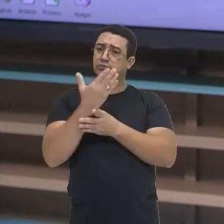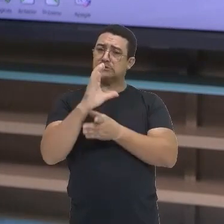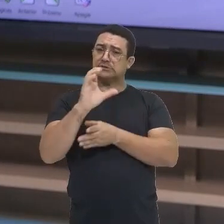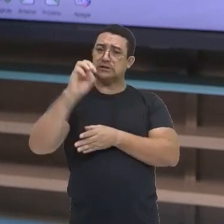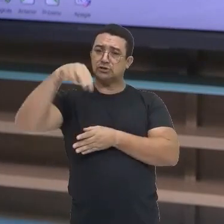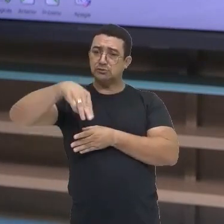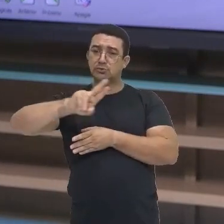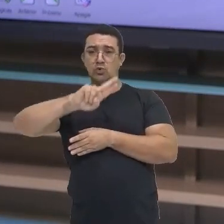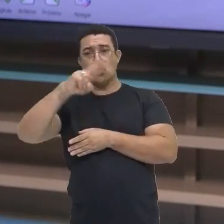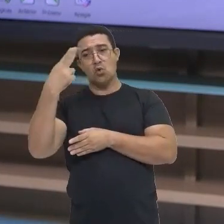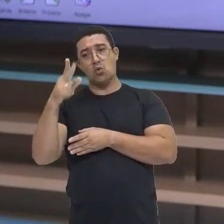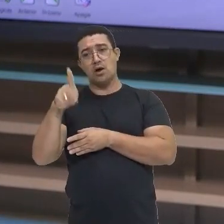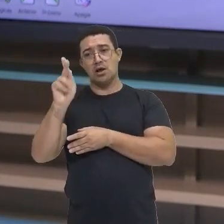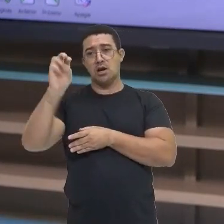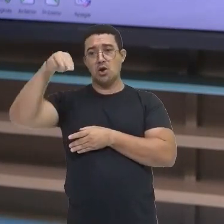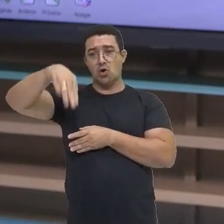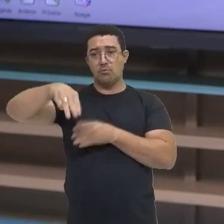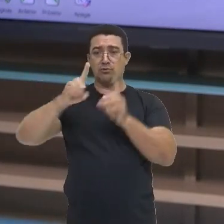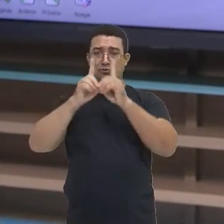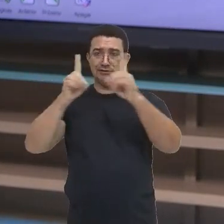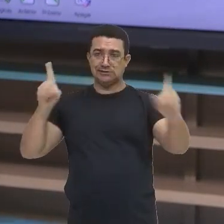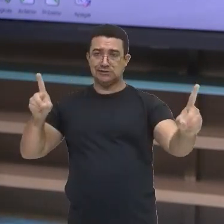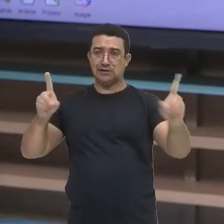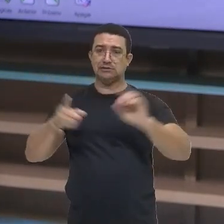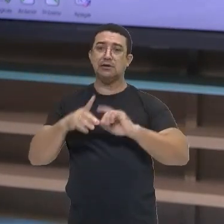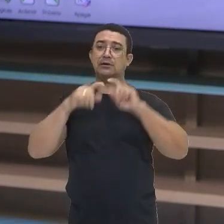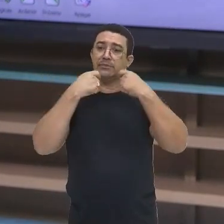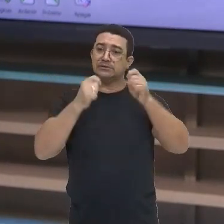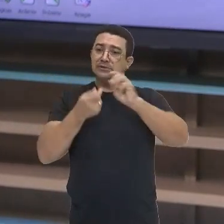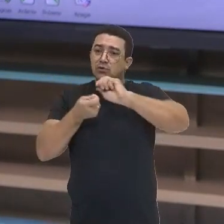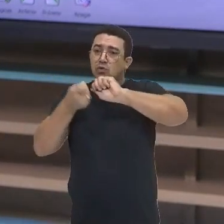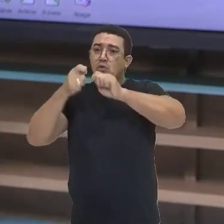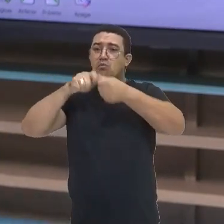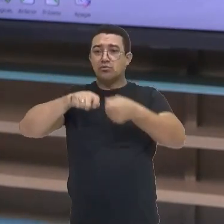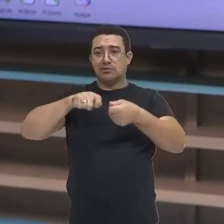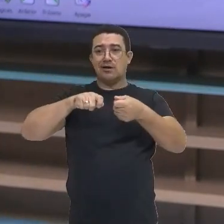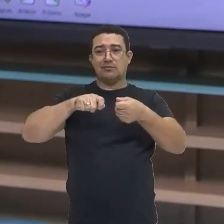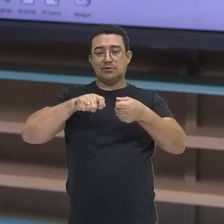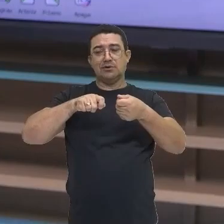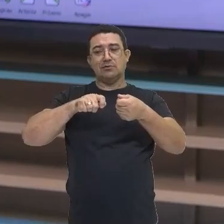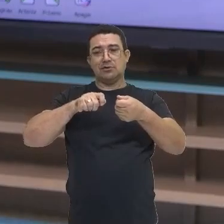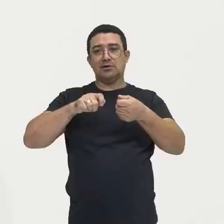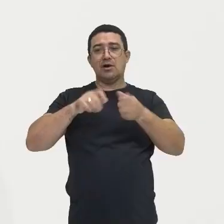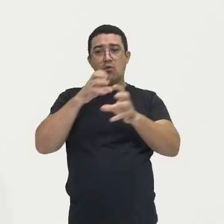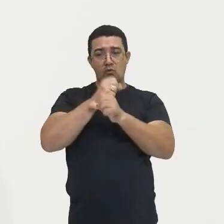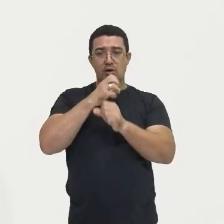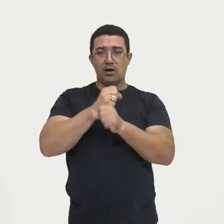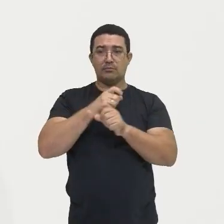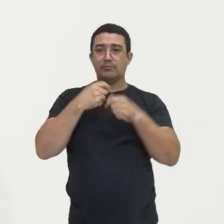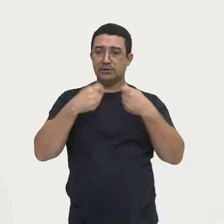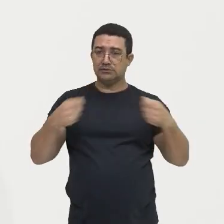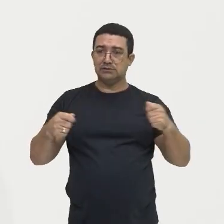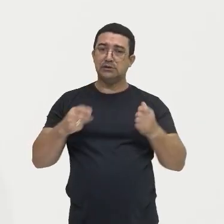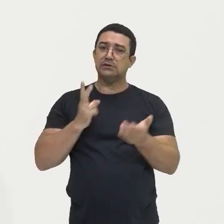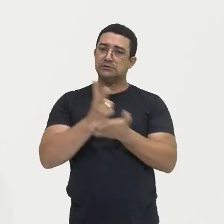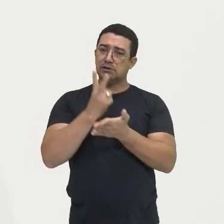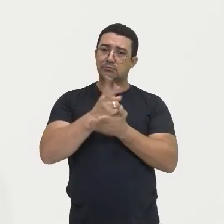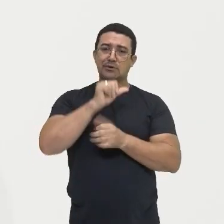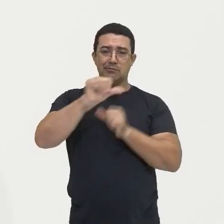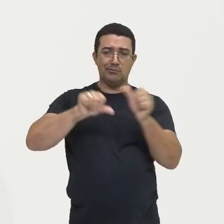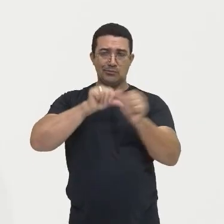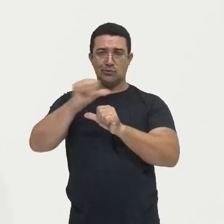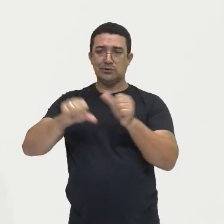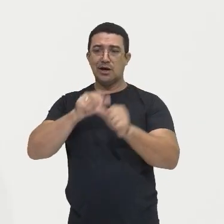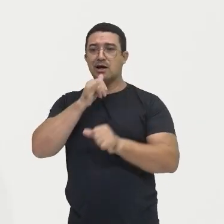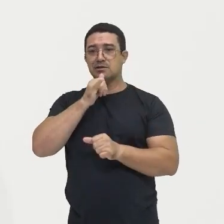necessário que vocês compreendam um pouco sobre converter unidades de medidas. Vamos lá? Então, toda vez que eu quiser transformar,